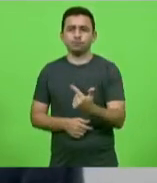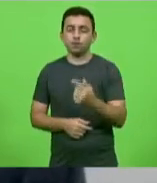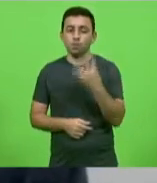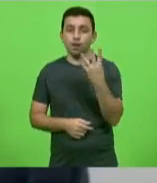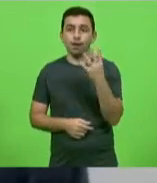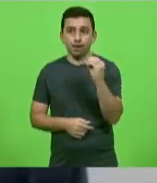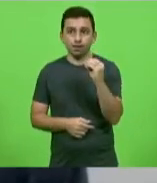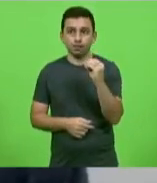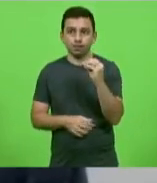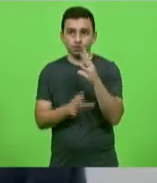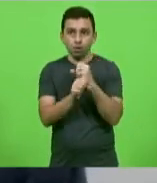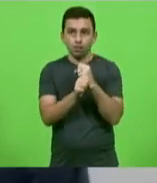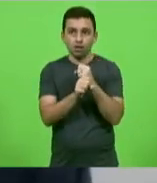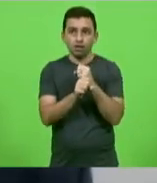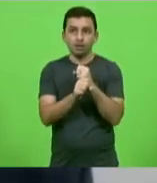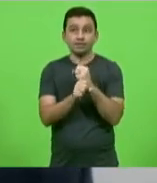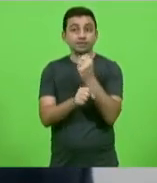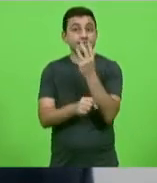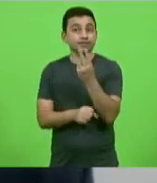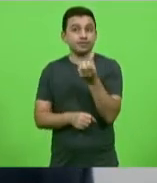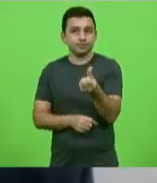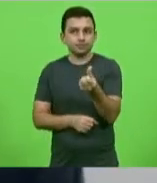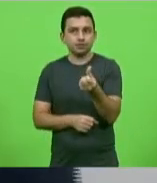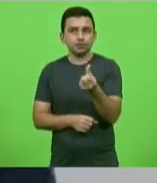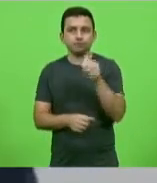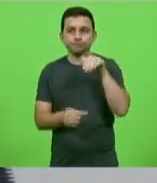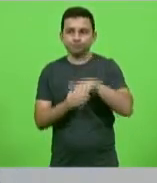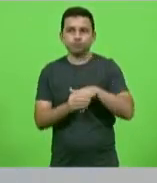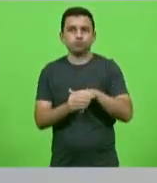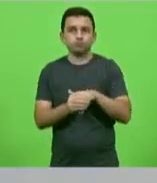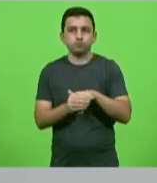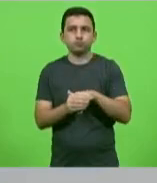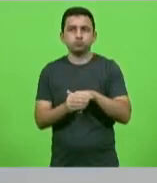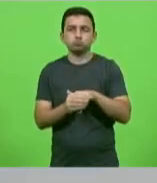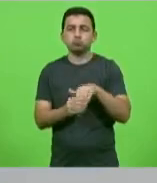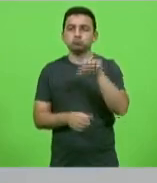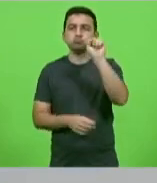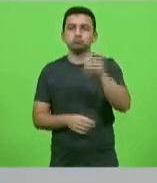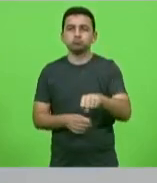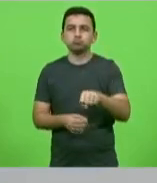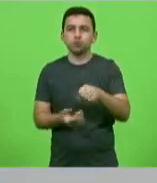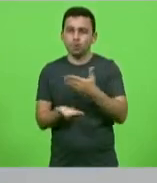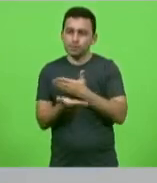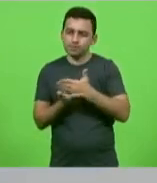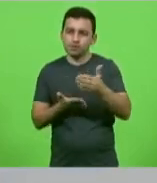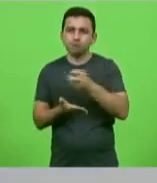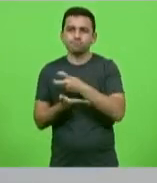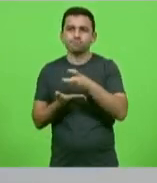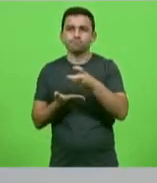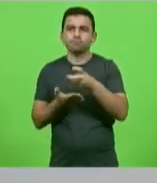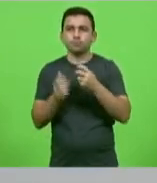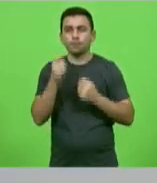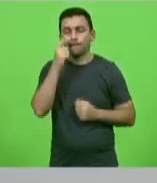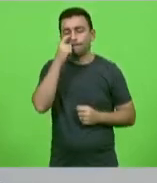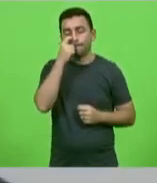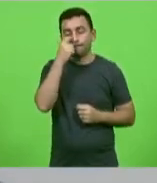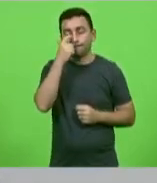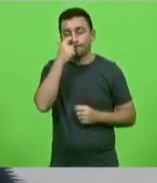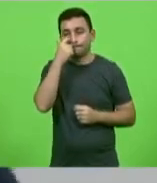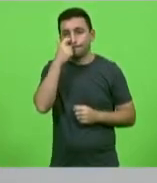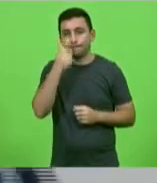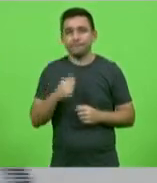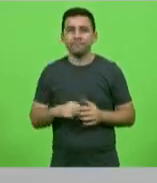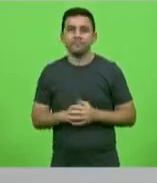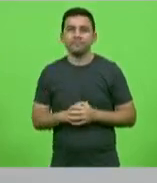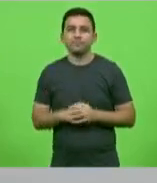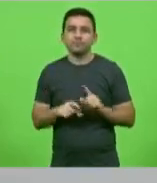totais deputados, 36 votaram e votaram a favor da abertura do procedimento de impeachment. Pois